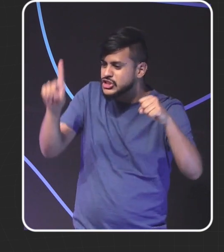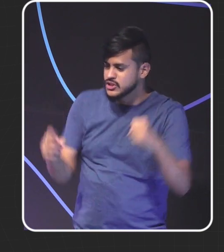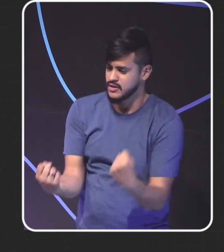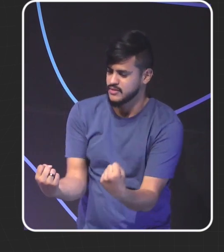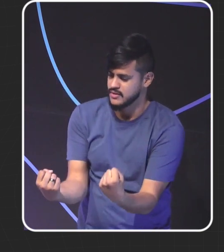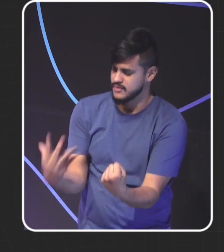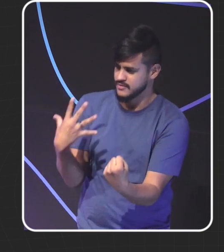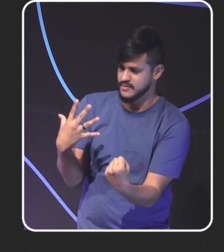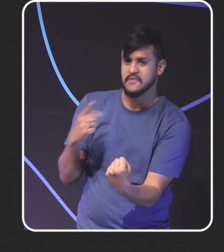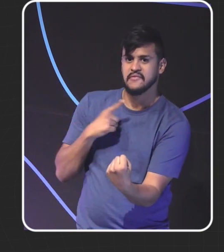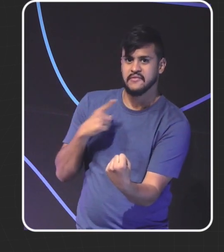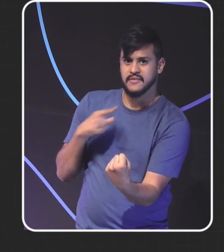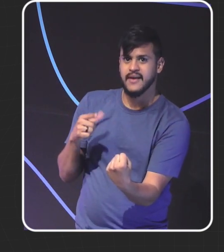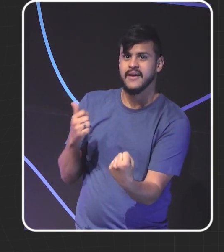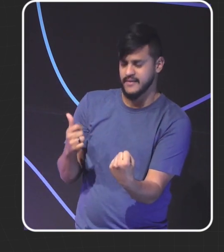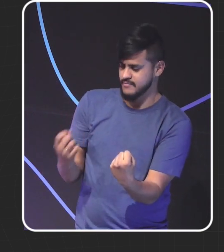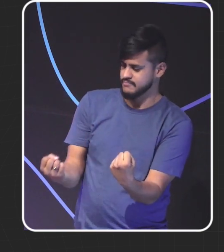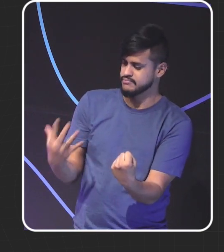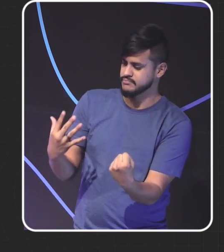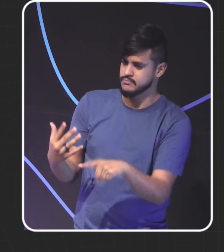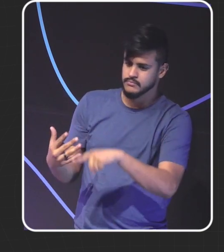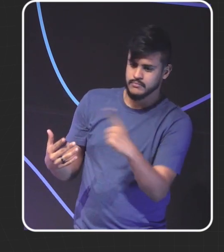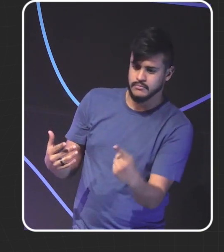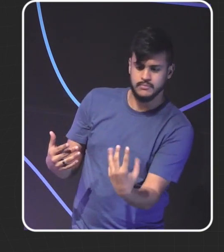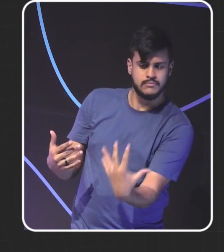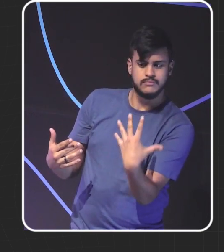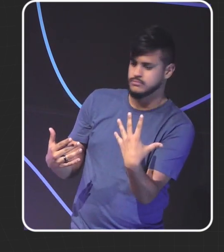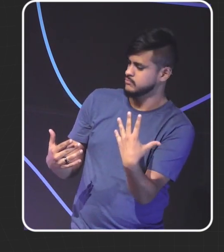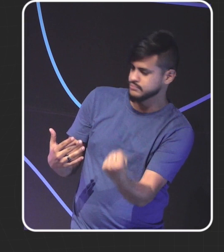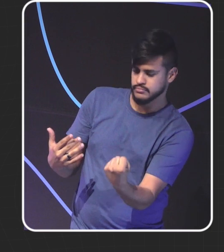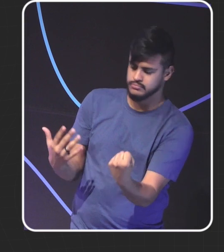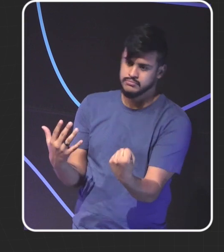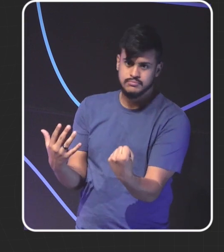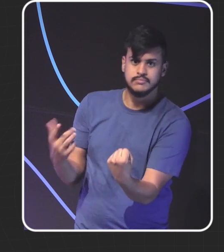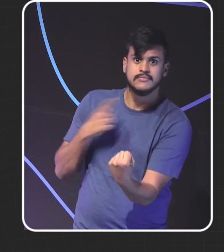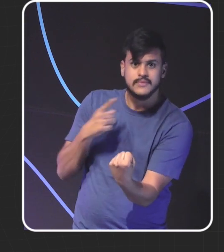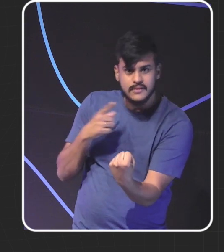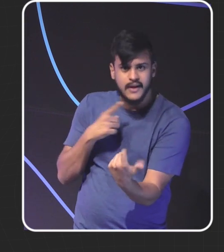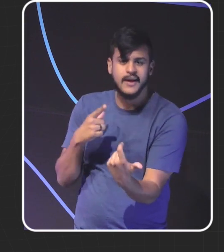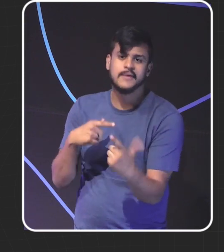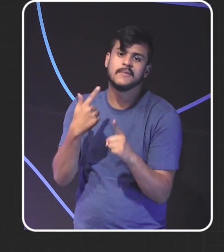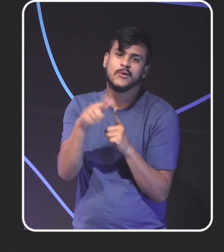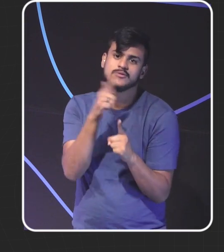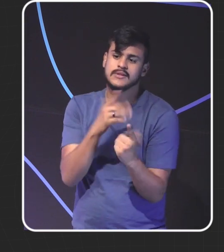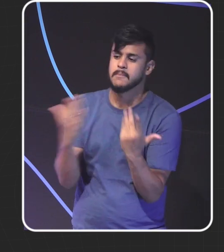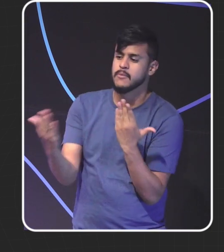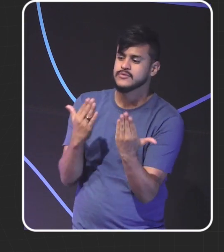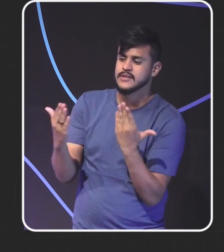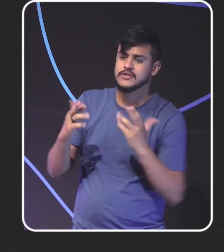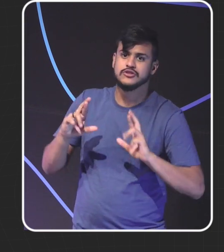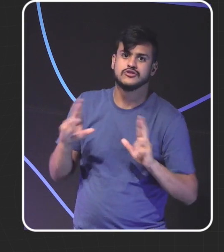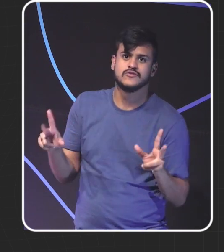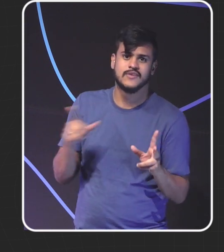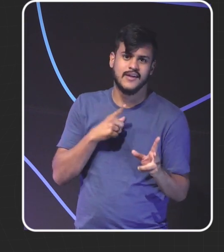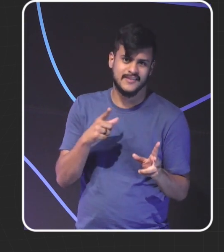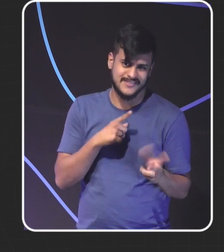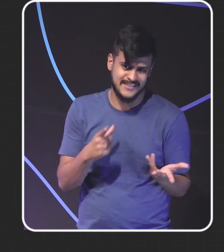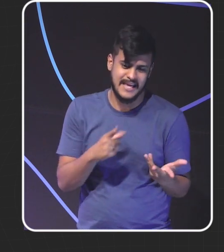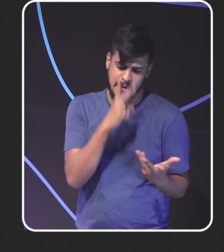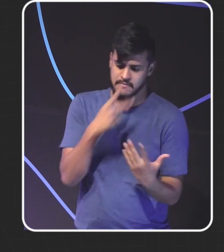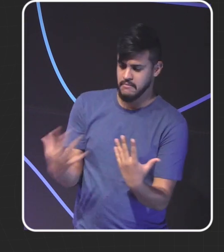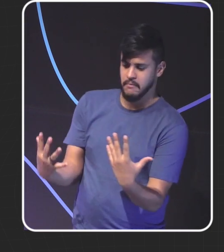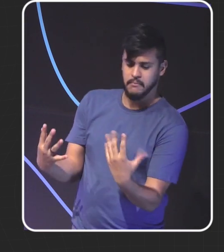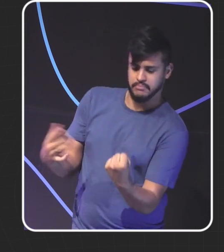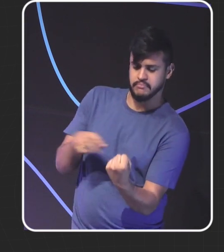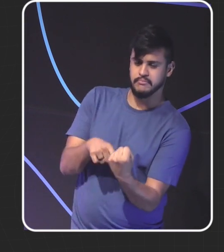do carro tá acesa, ela do lado esquerdo tá apagada, né? Para criar a sensação de que tá queimada a luz,